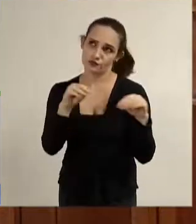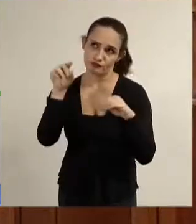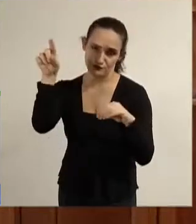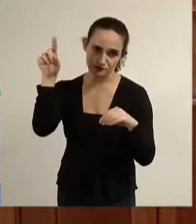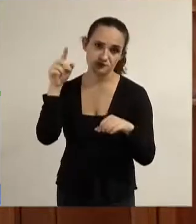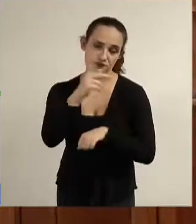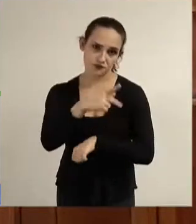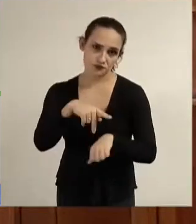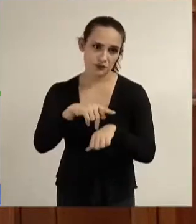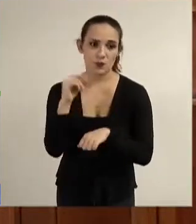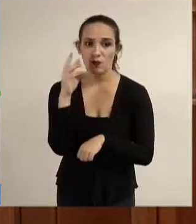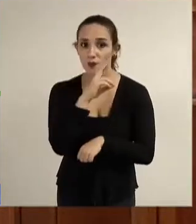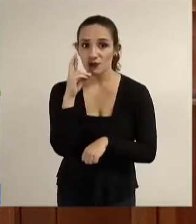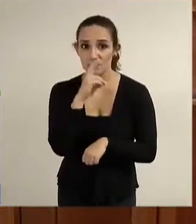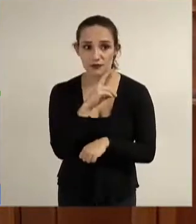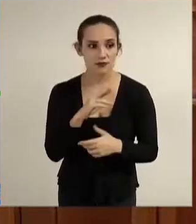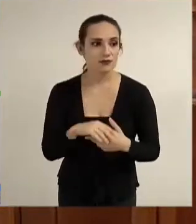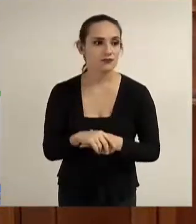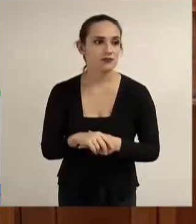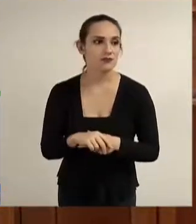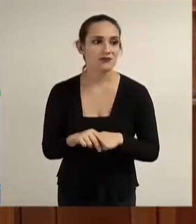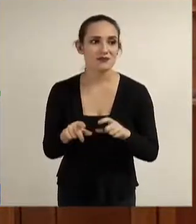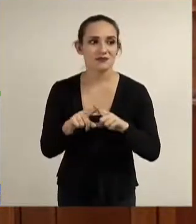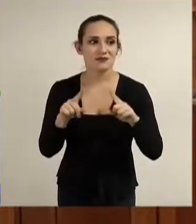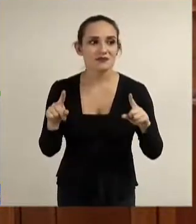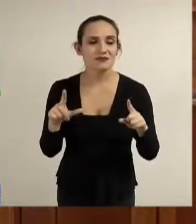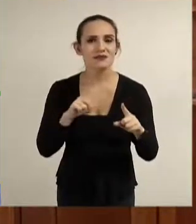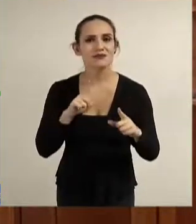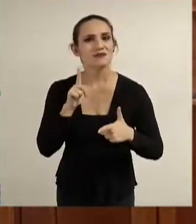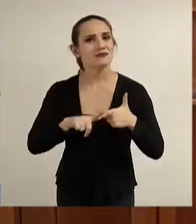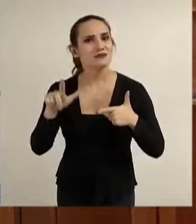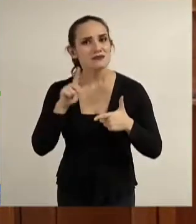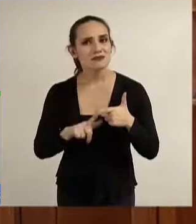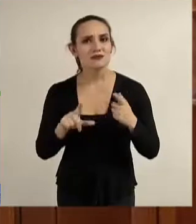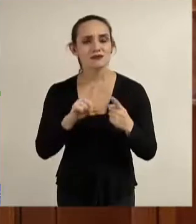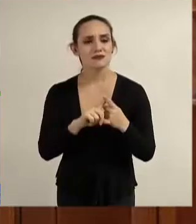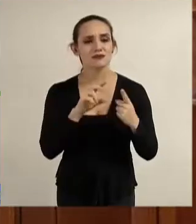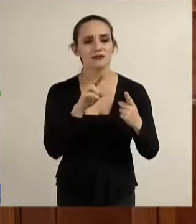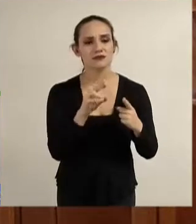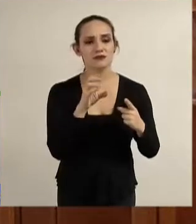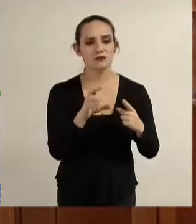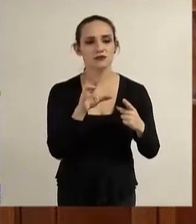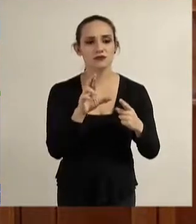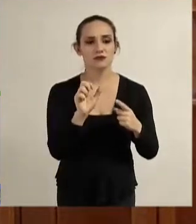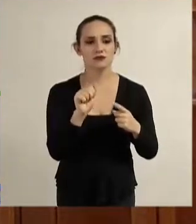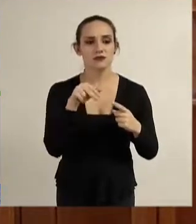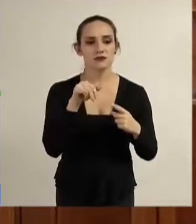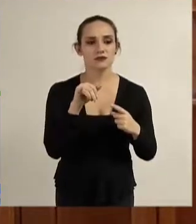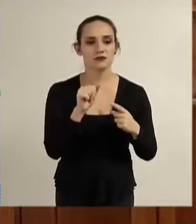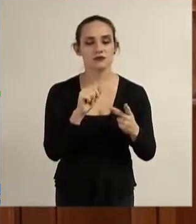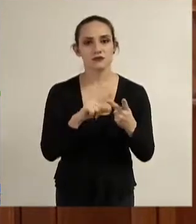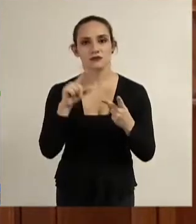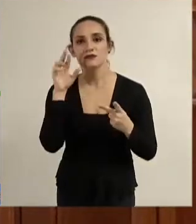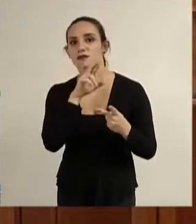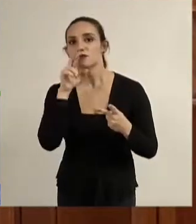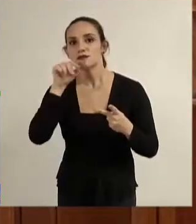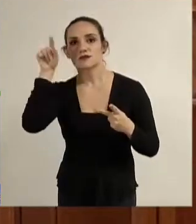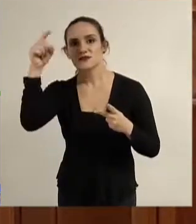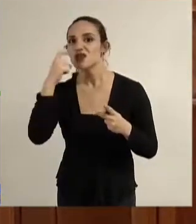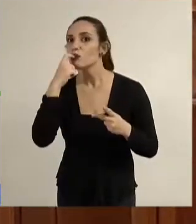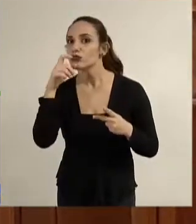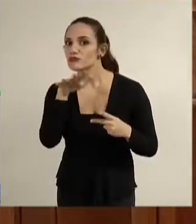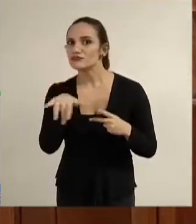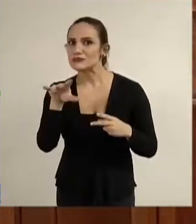guerras. E foi justamente por conta do conflito da Ucrânia com a Rússia e que ela voltou, porque ela estava numa cidade muito próxima